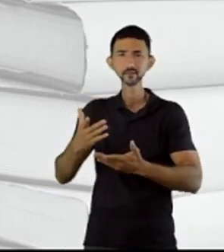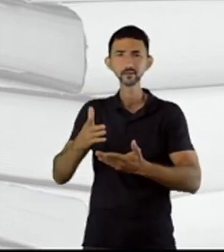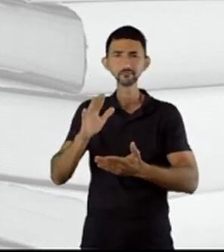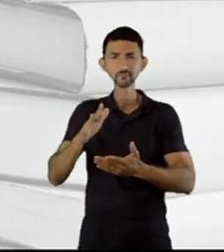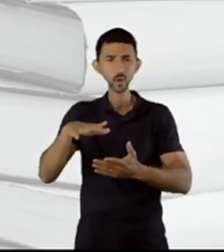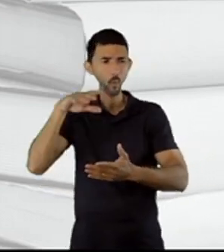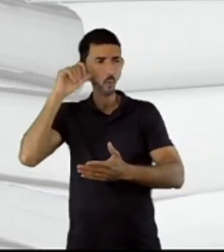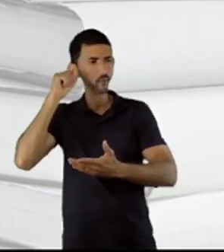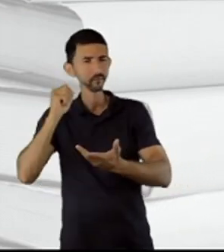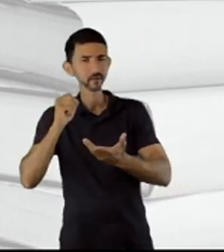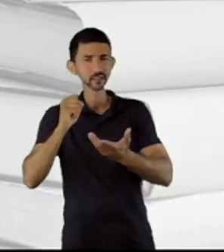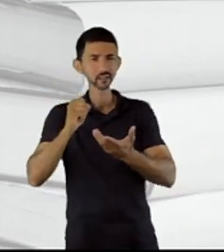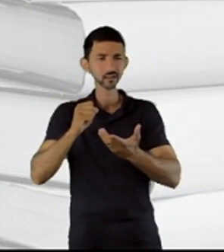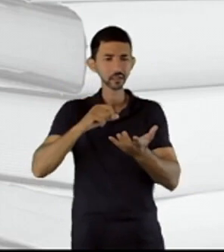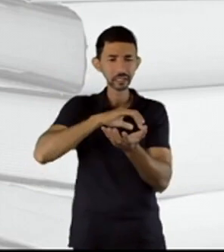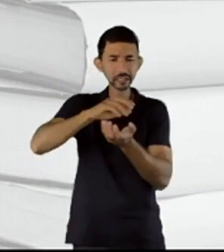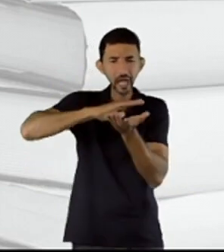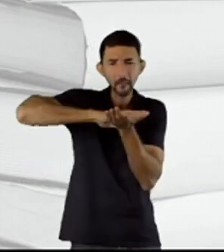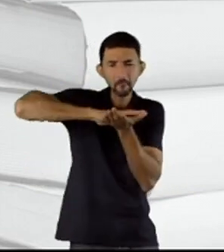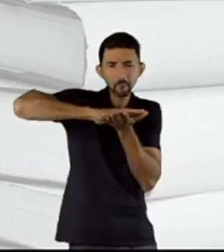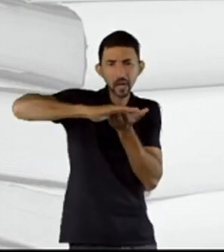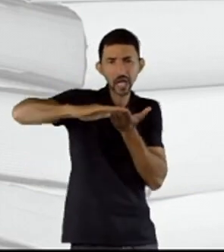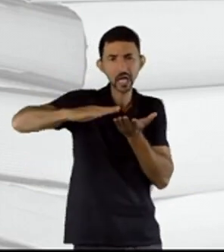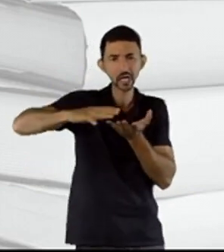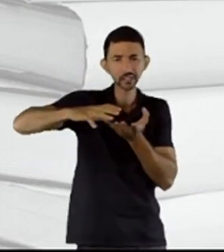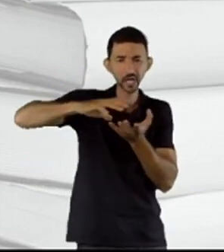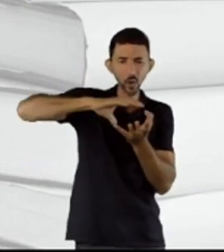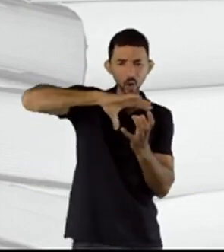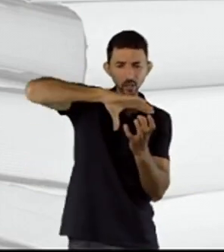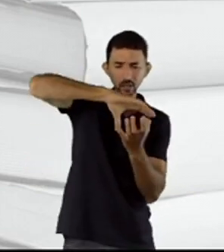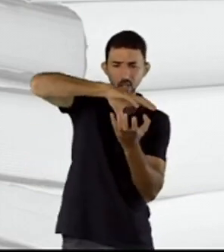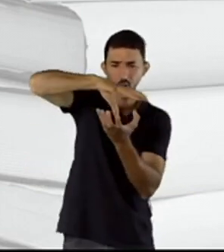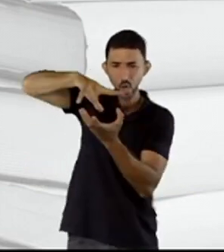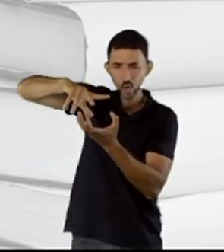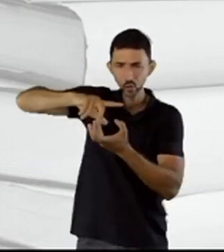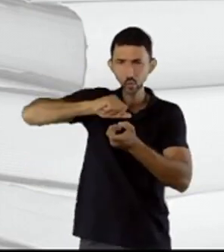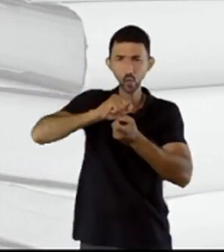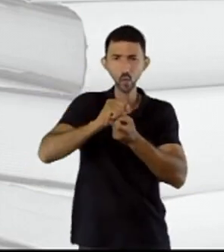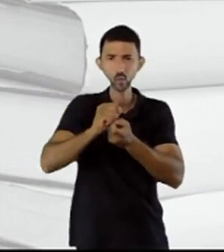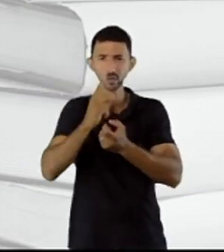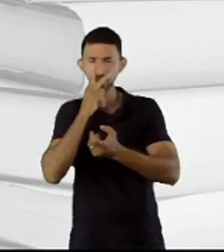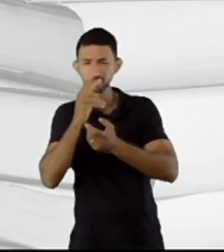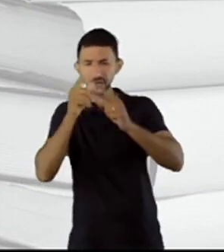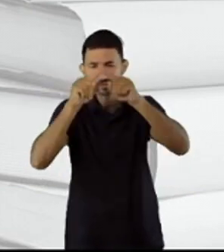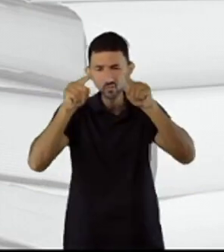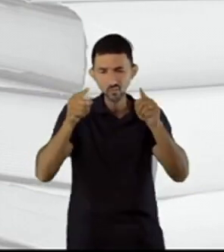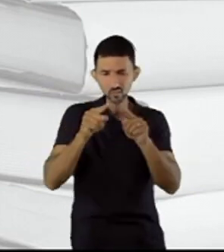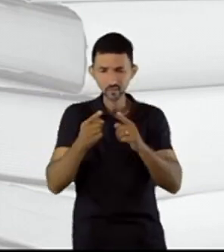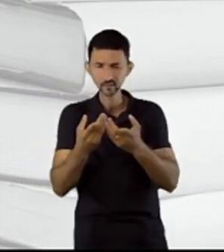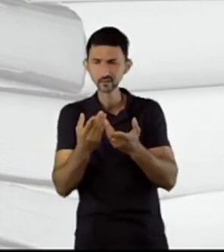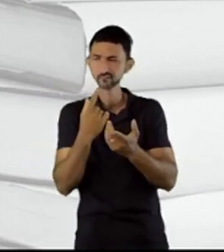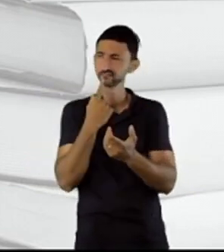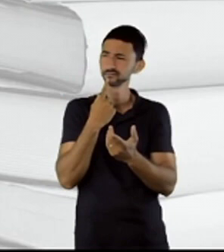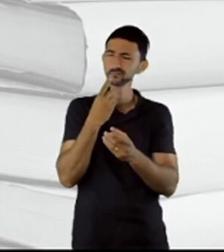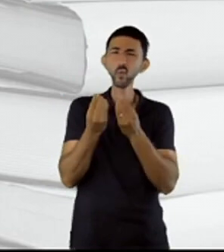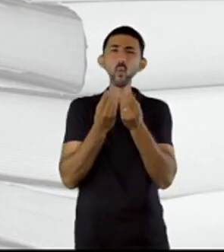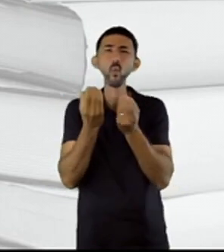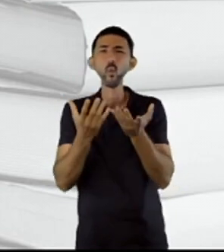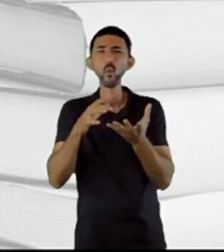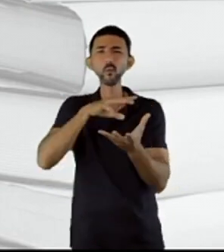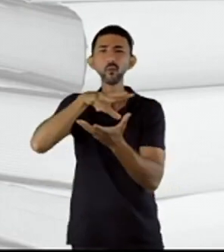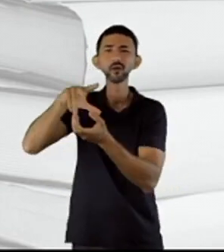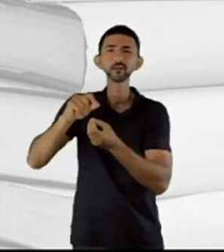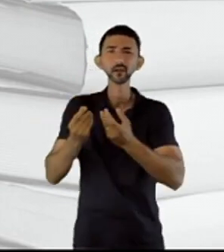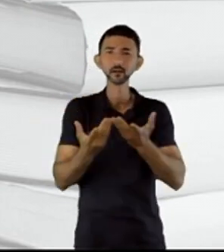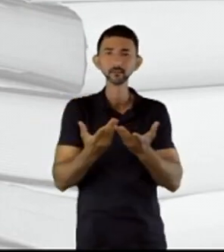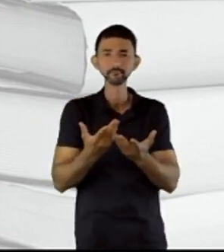ouvi falar de Terra plana, agora a Terra é redonda, agora a Terra tem o formato de uma coxinha. Como que é a Terra, né? Então,